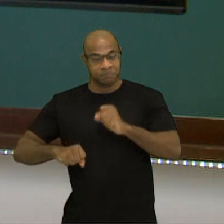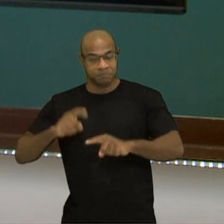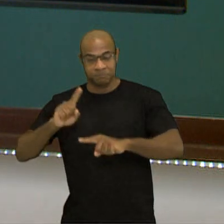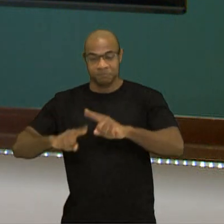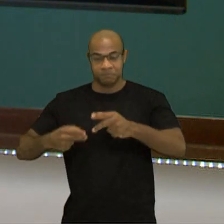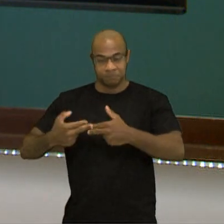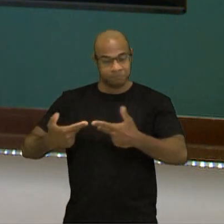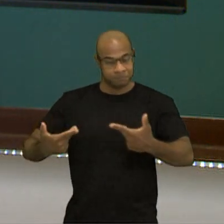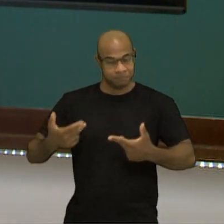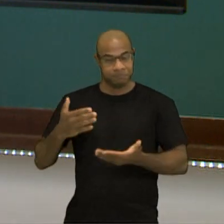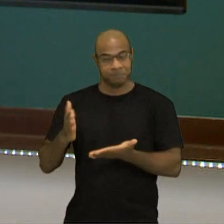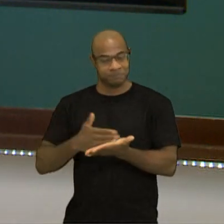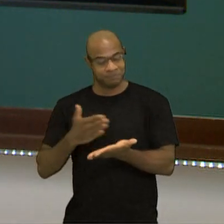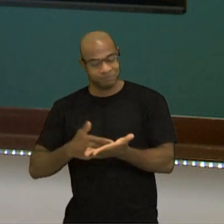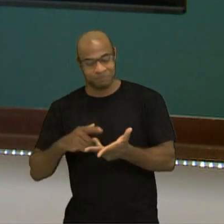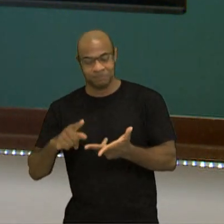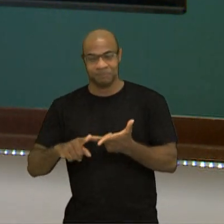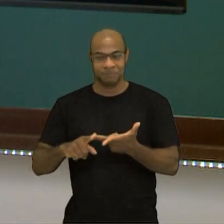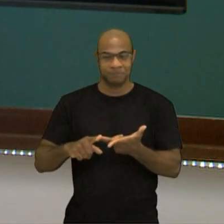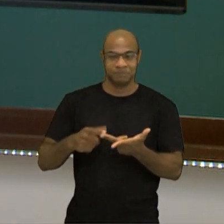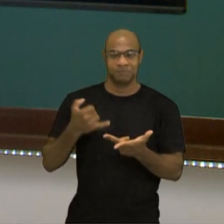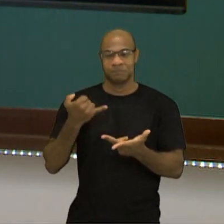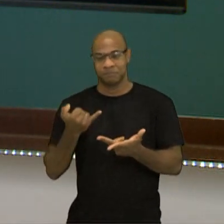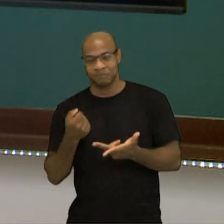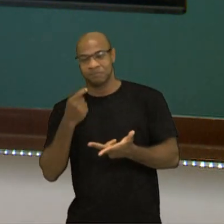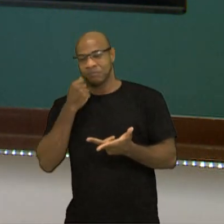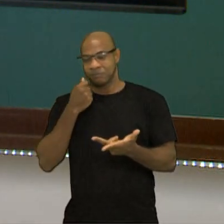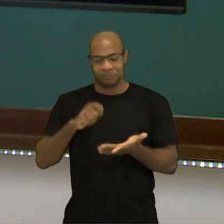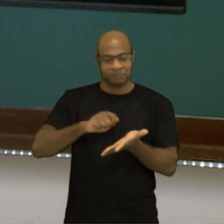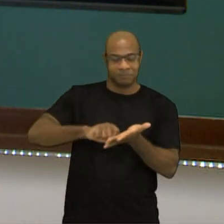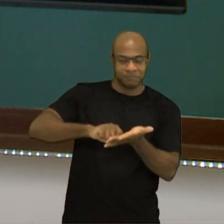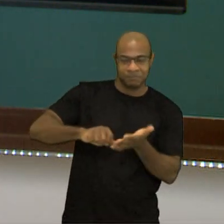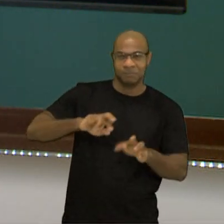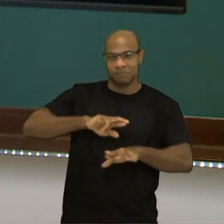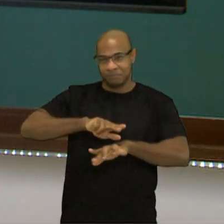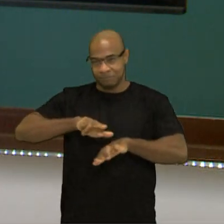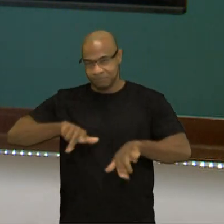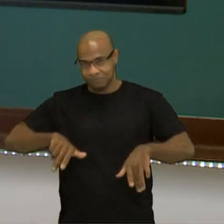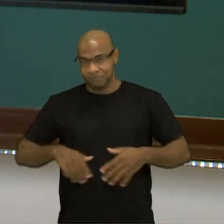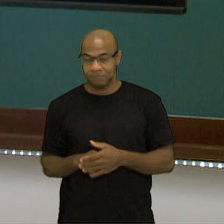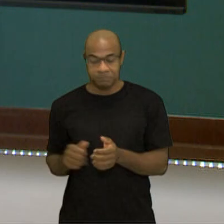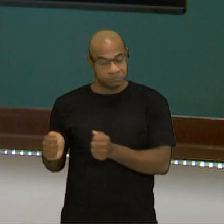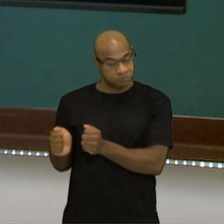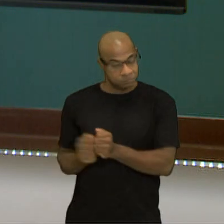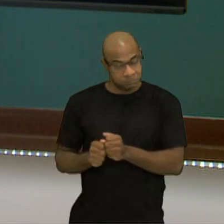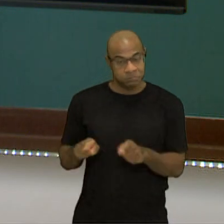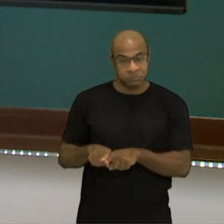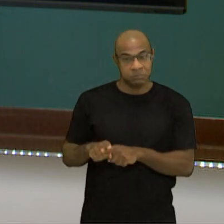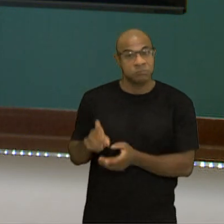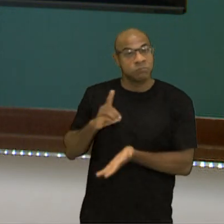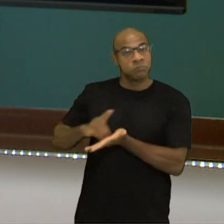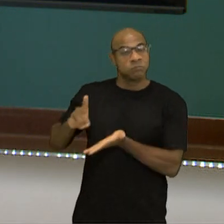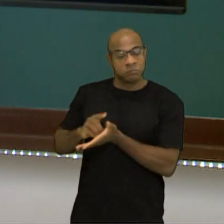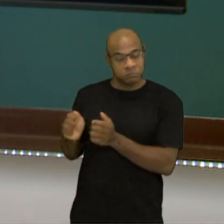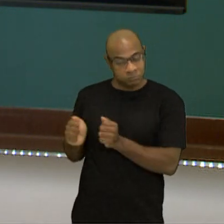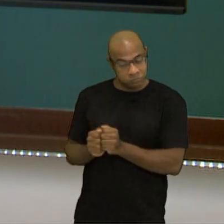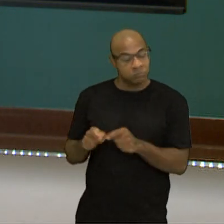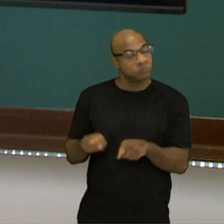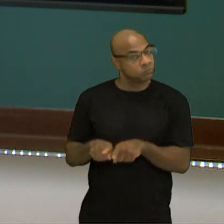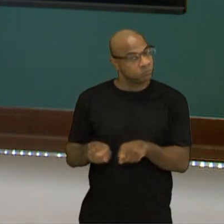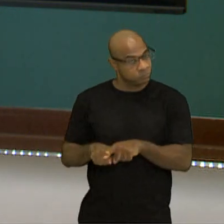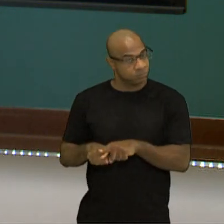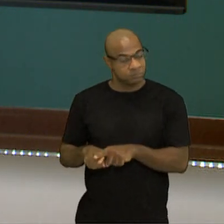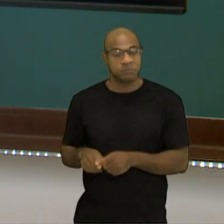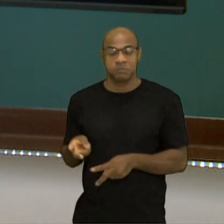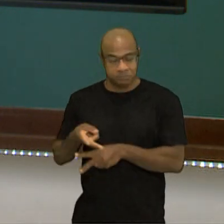ok? O seu caderno, o seu estojo com lápis, borracha, deixa também aí do lado o seu dicionário, que ele pode ser bastante útil na